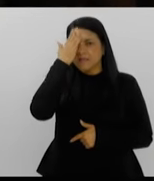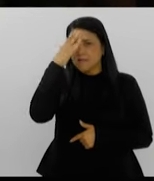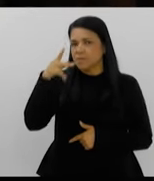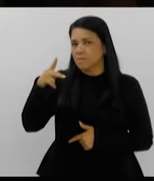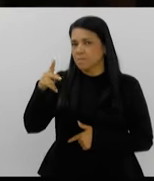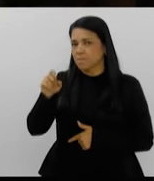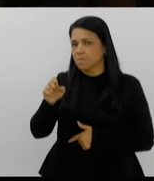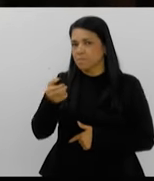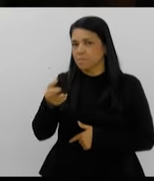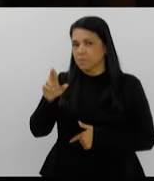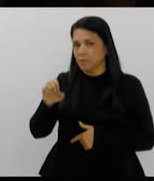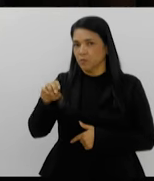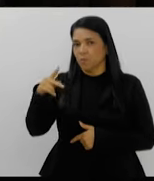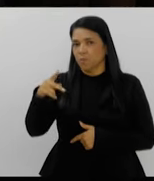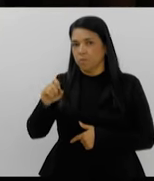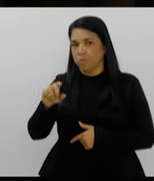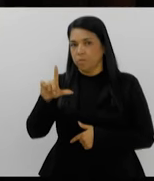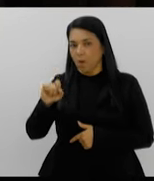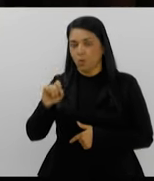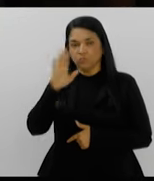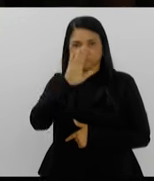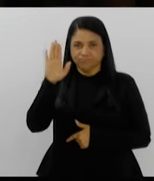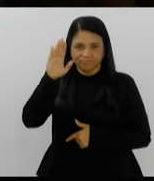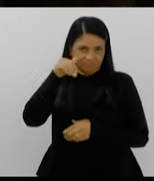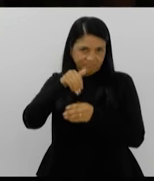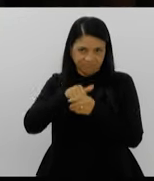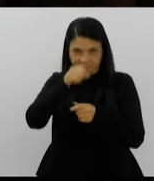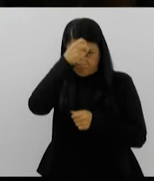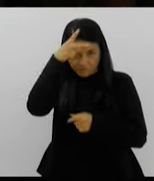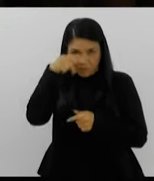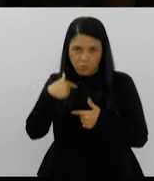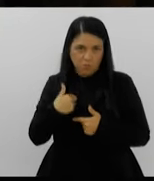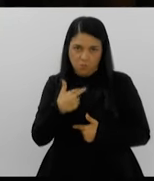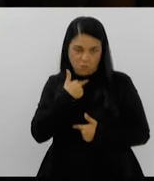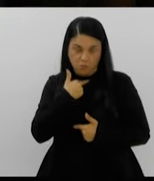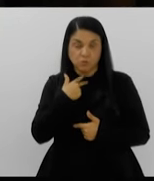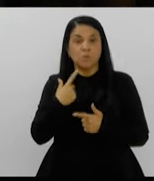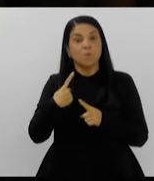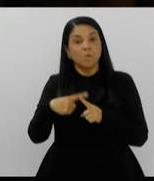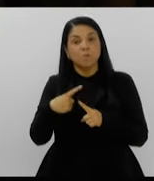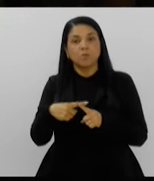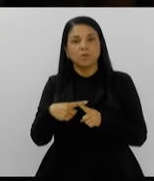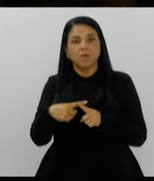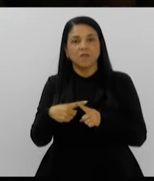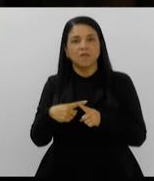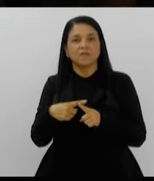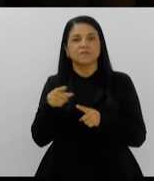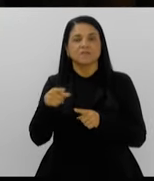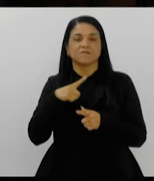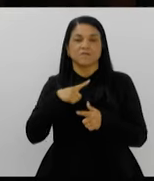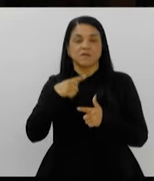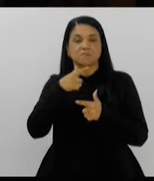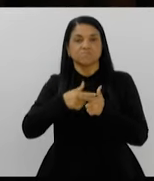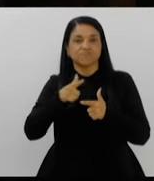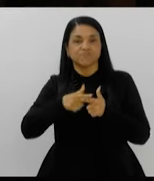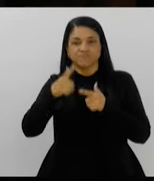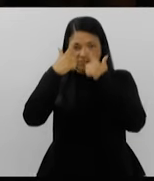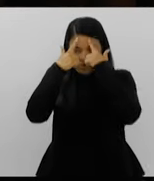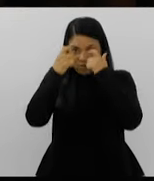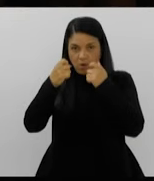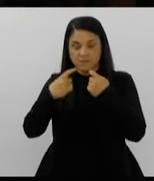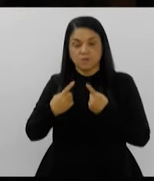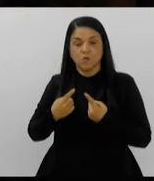não foi candidato a prefeito porque teve aquele episódio estúpido de violência contra a